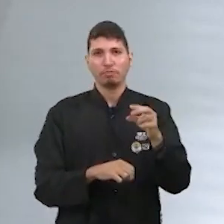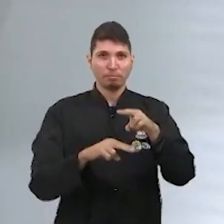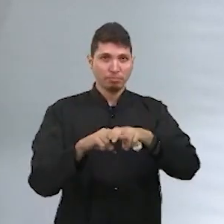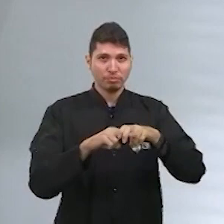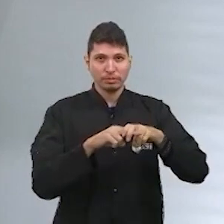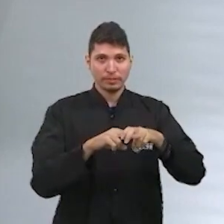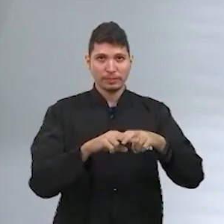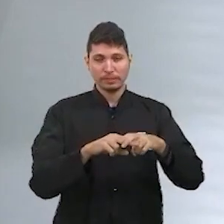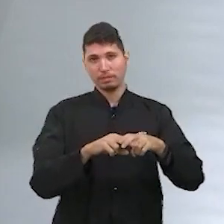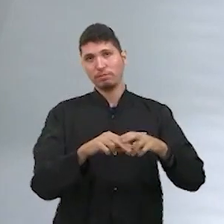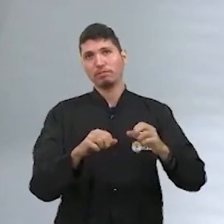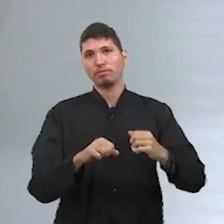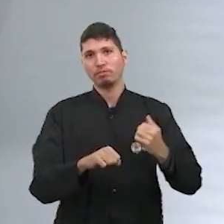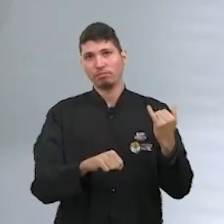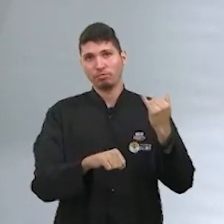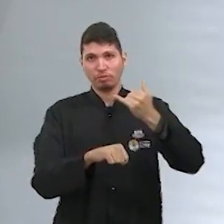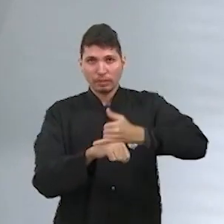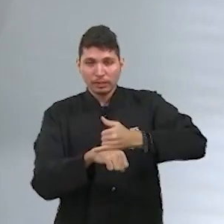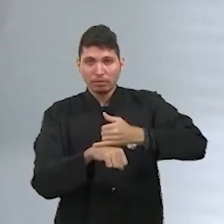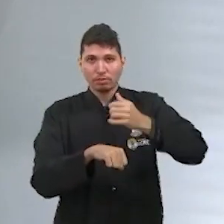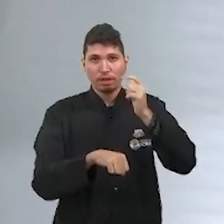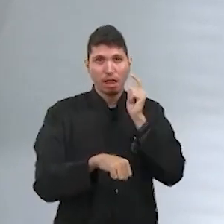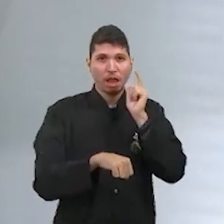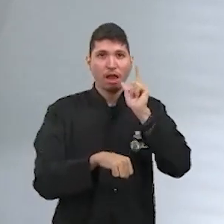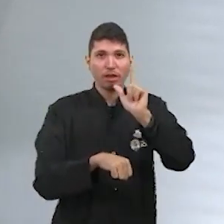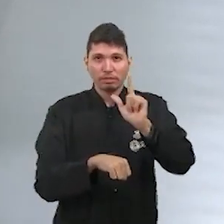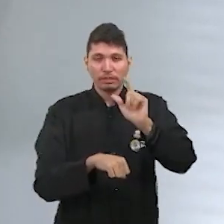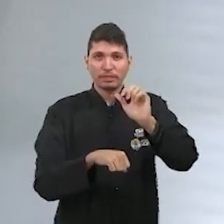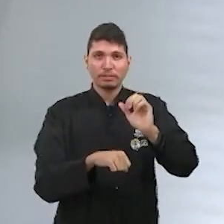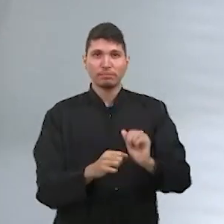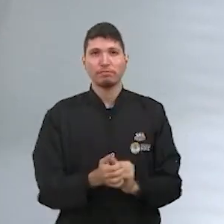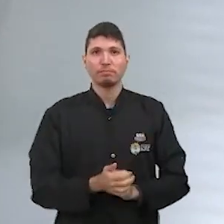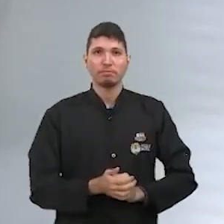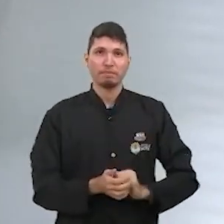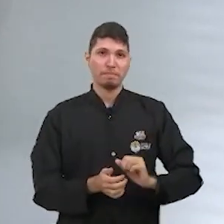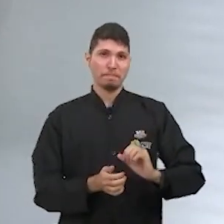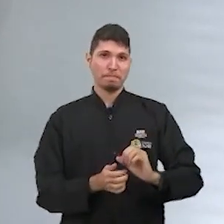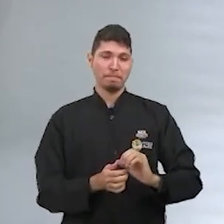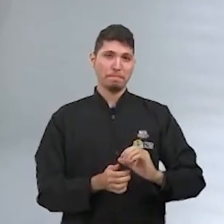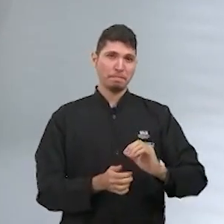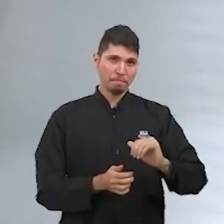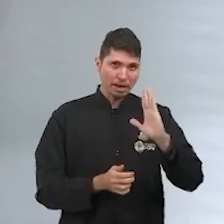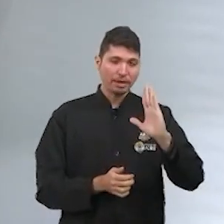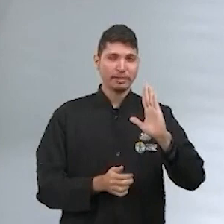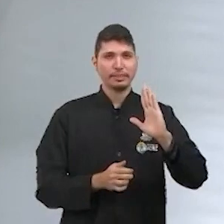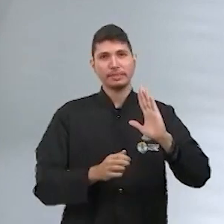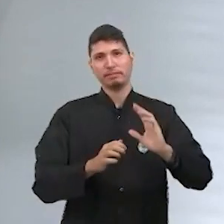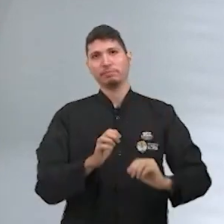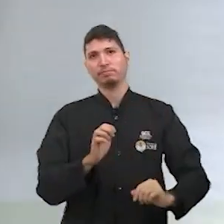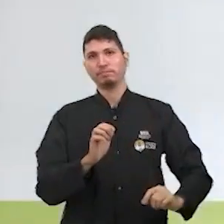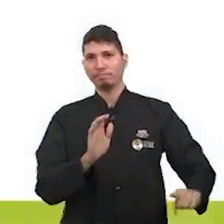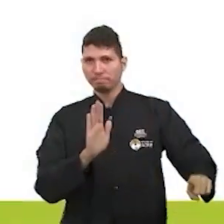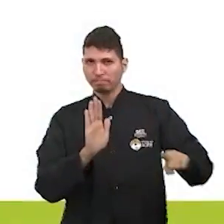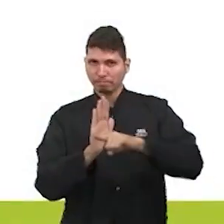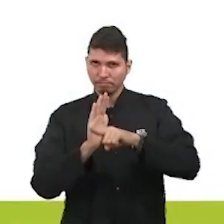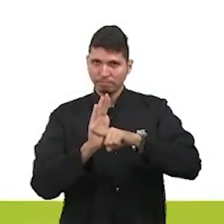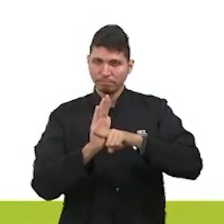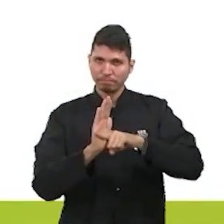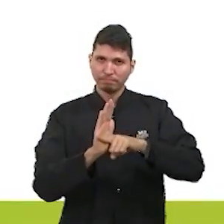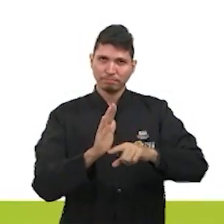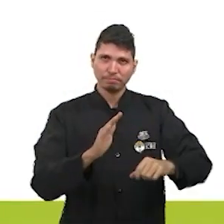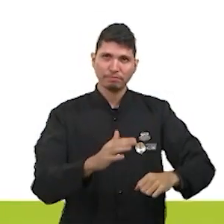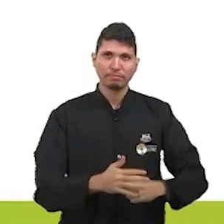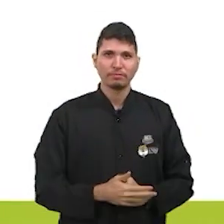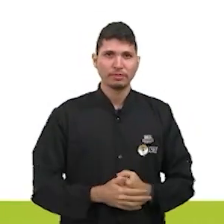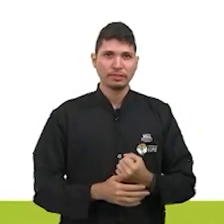ânion, ele possui carga negativa, ele está ganhando. Ele está cada vez mais ficando mais negativo ainda. Então, falou